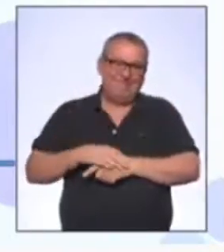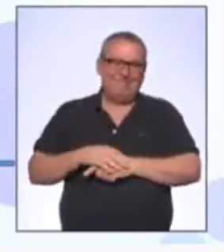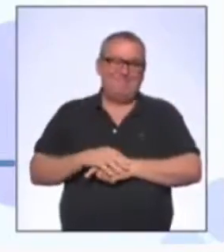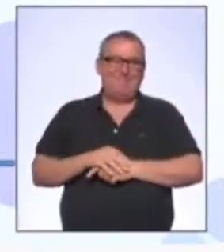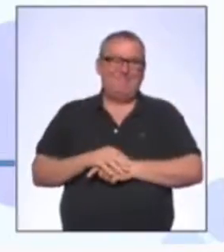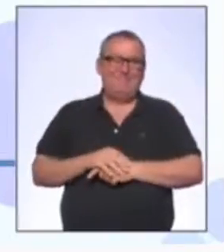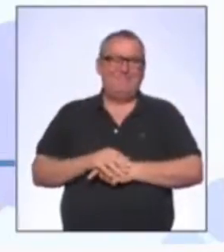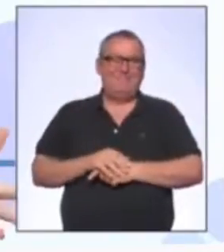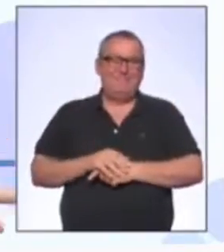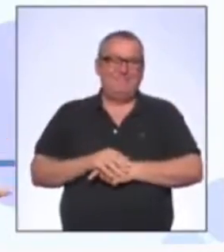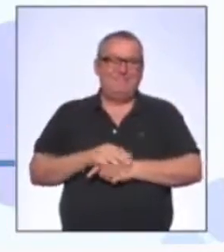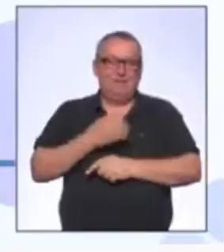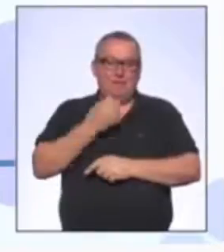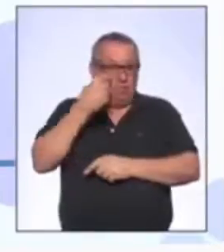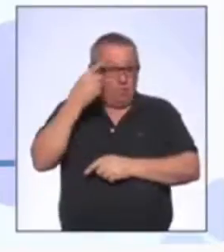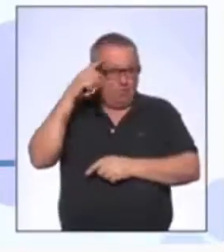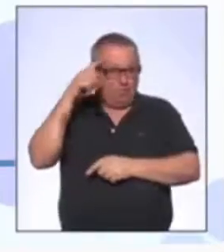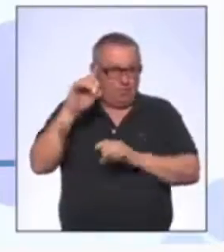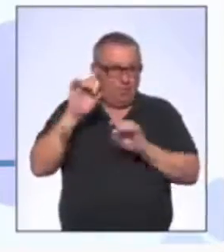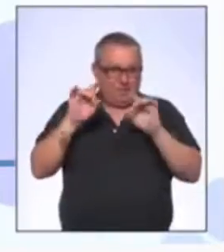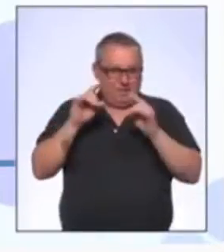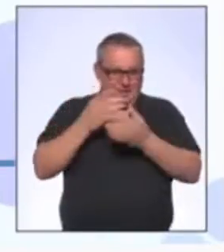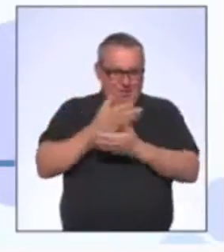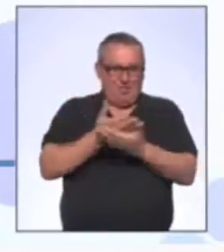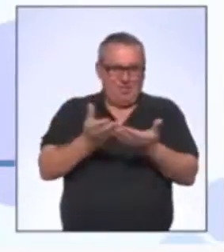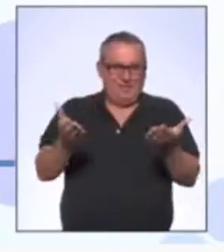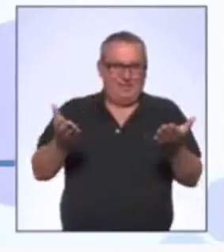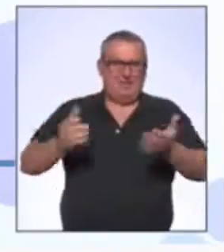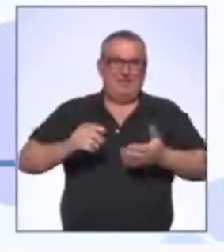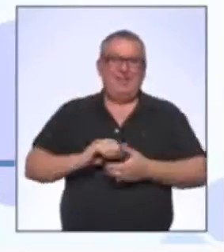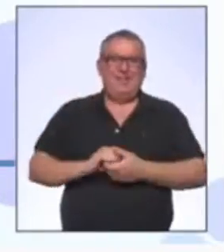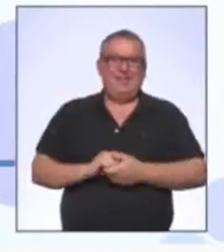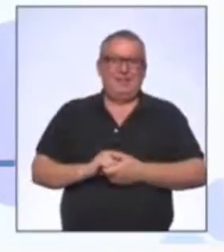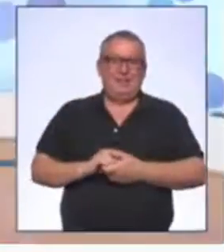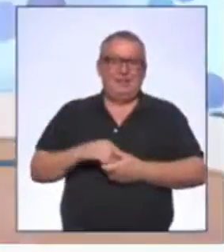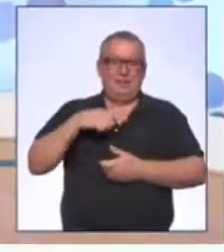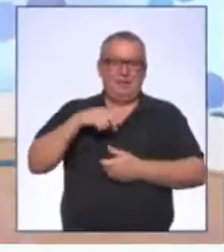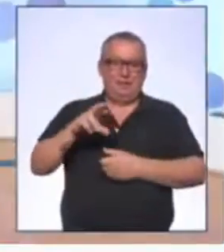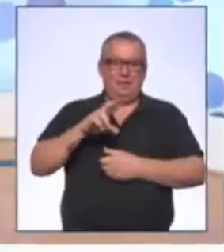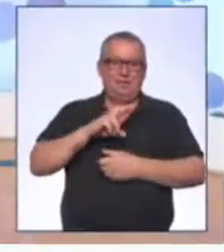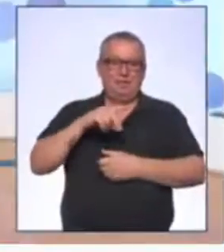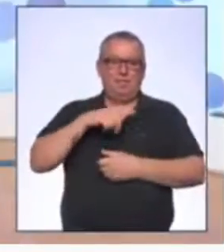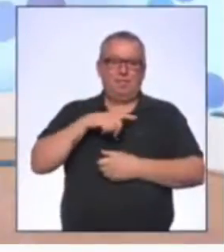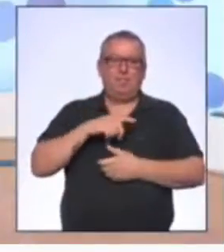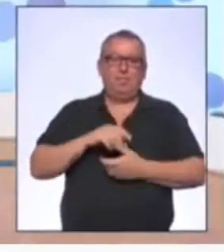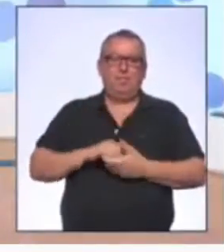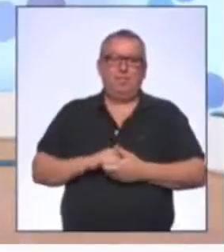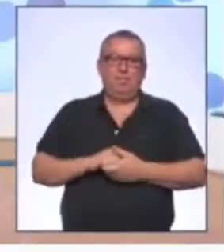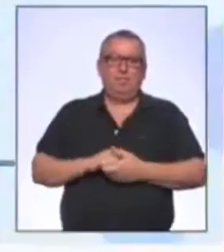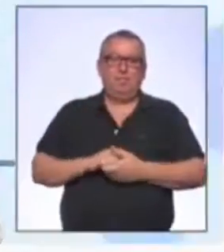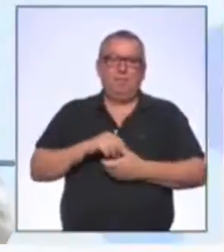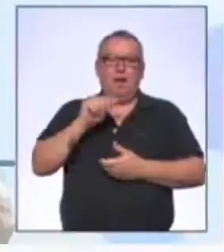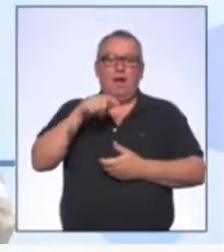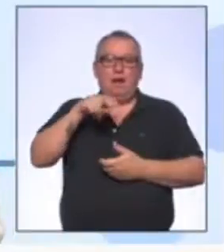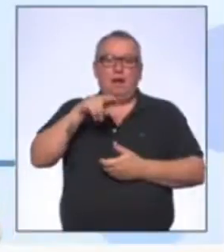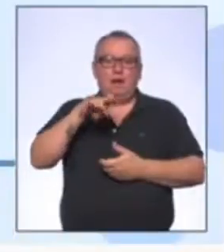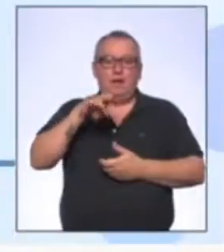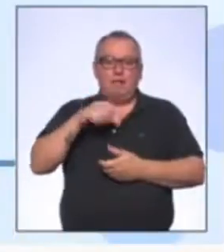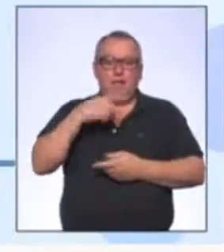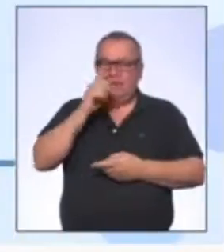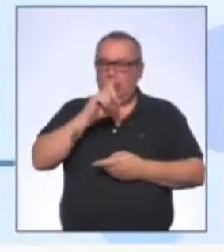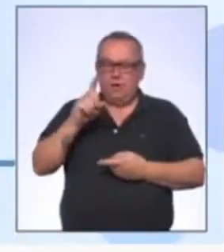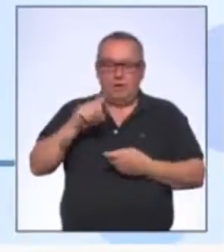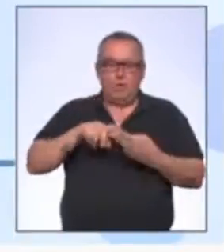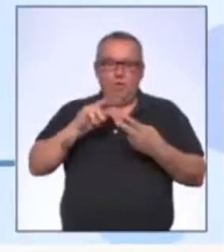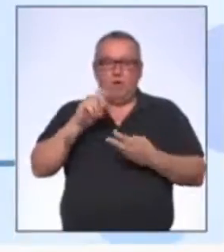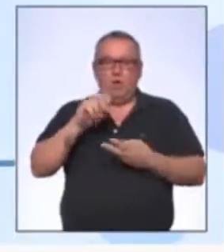professores e já um bom dia bem especial a vocês vamos lá ju já tem resposta já o aquiles falou não